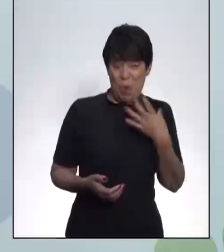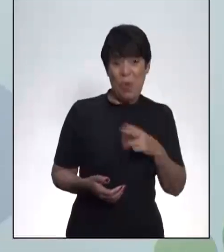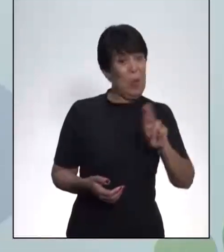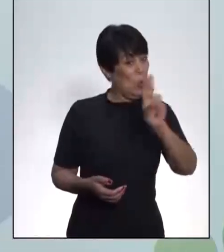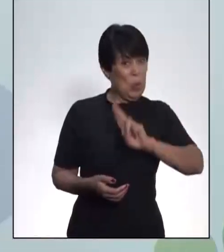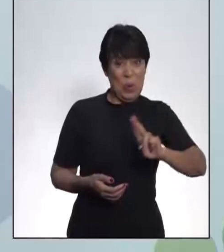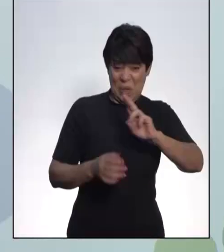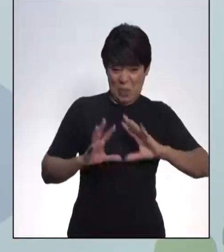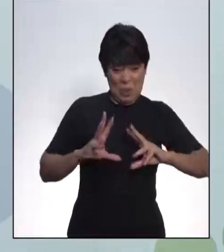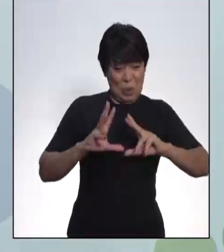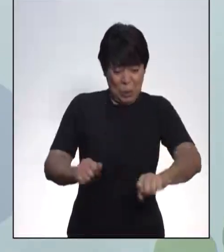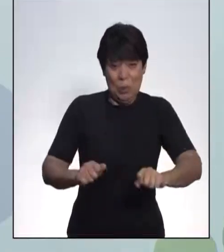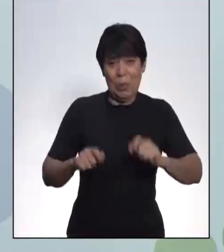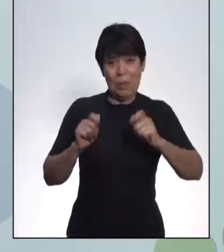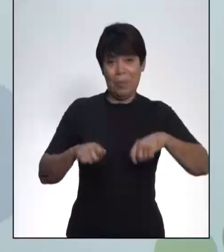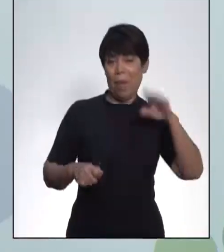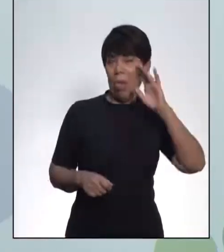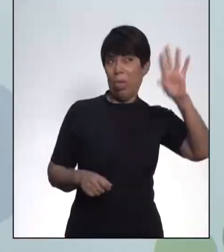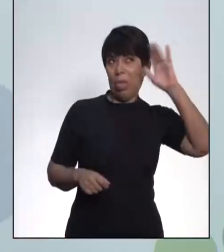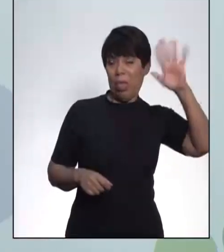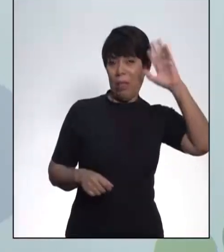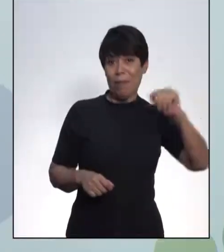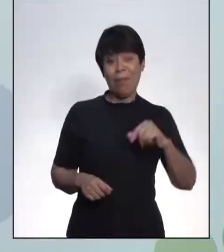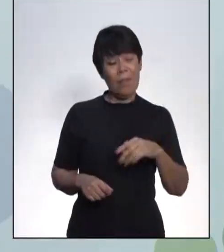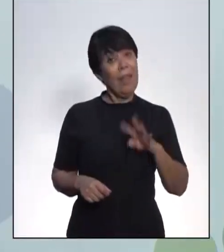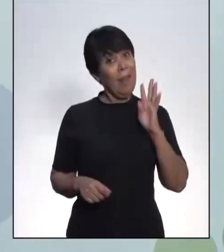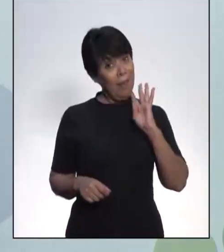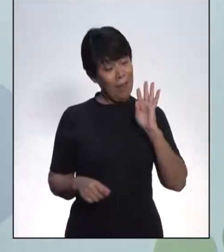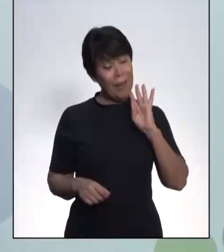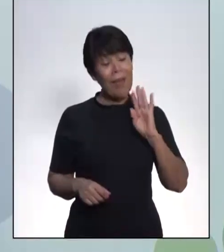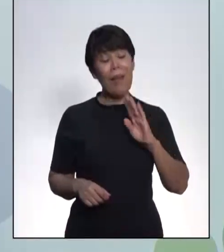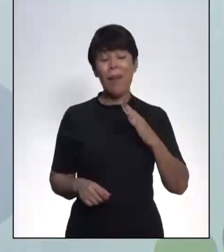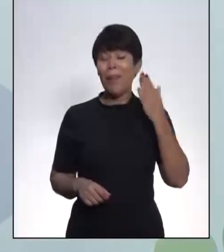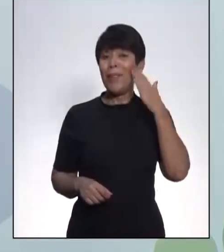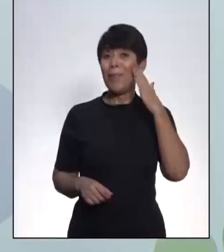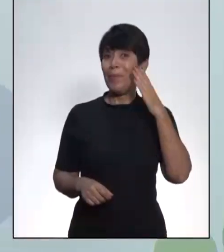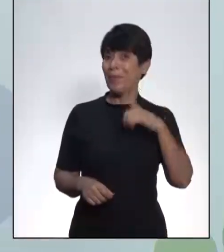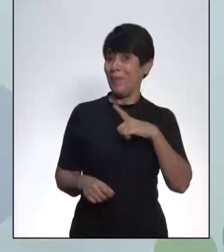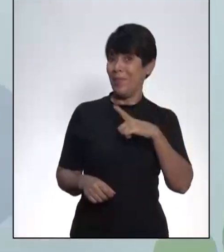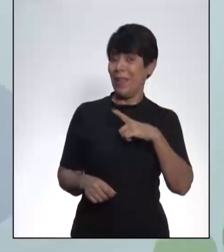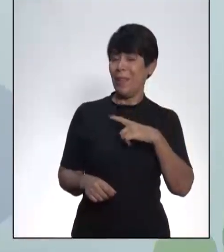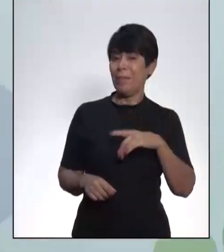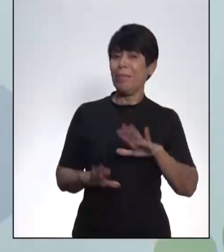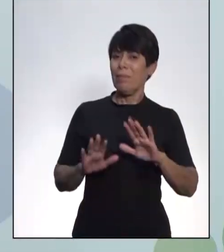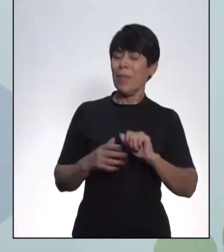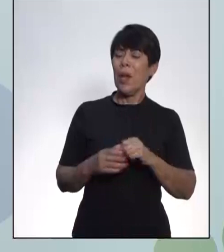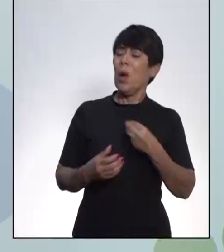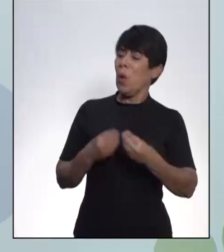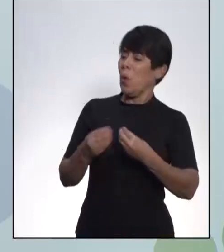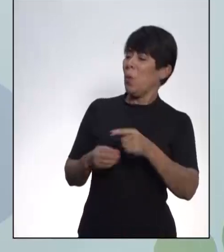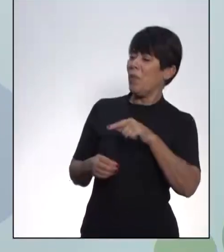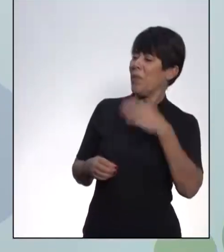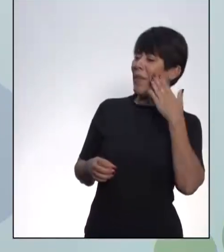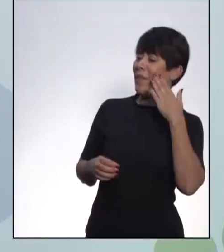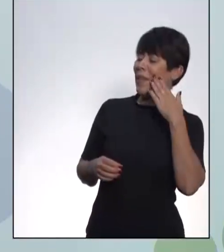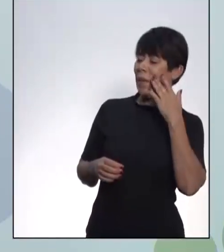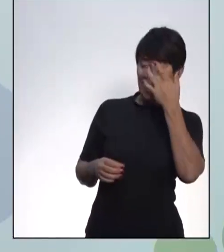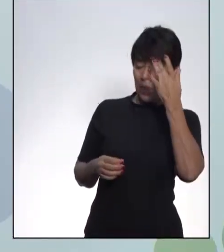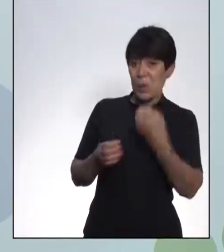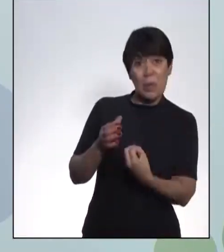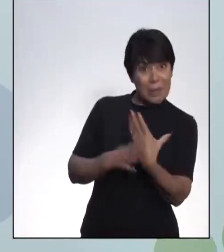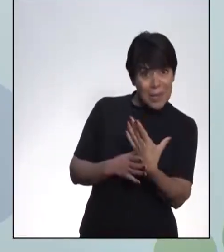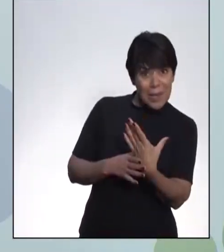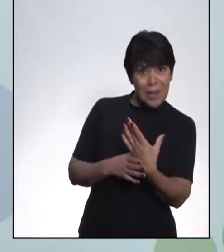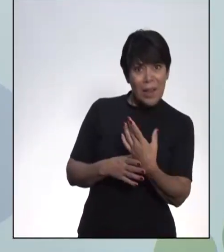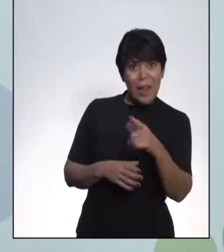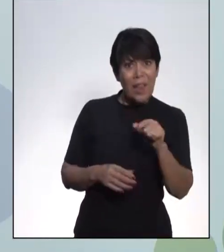recursos possíveis e imagináveis. E não é legal saber que isso existe? O que eu não me conformo é o seguinte, como é que você sabe que alguém faz isso e